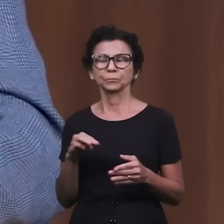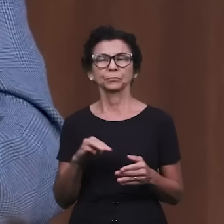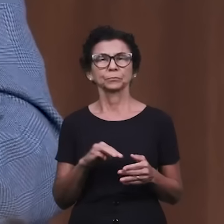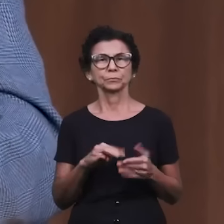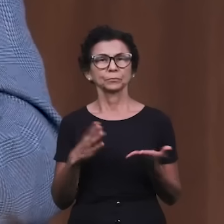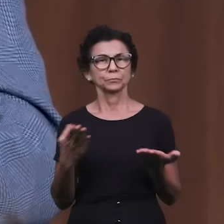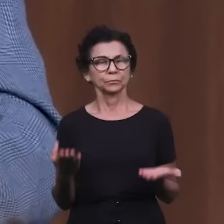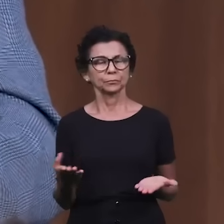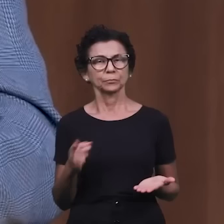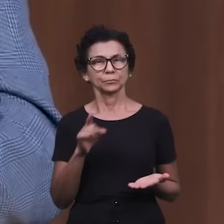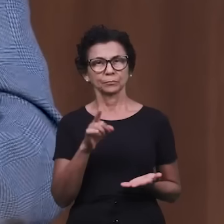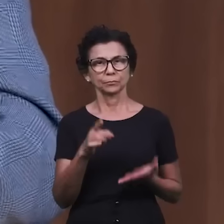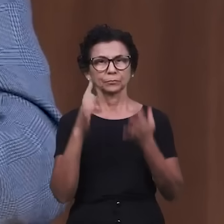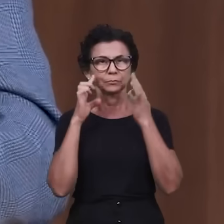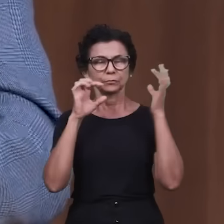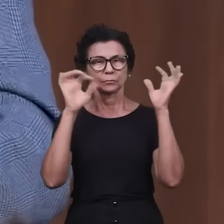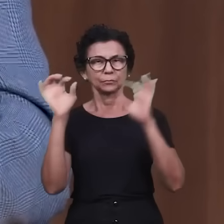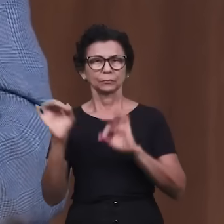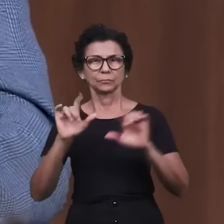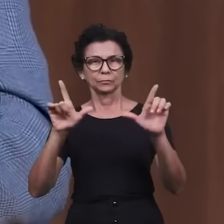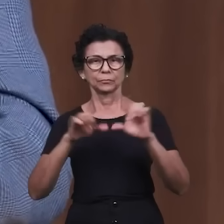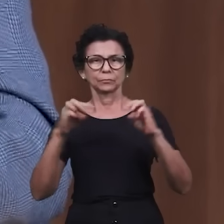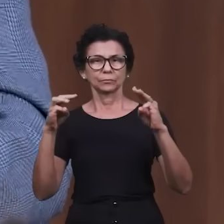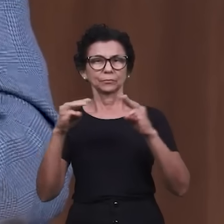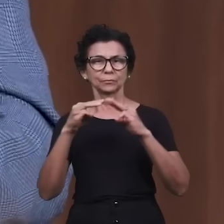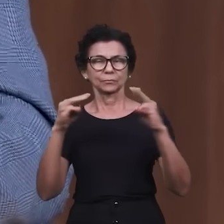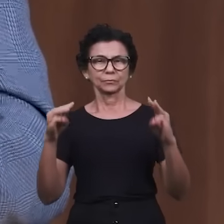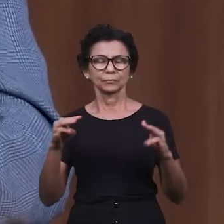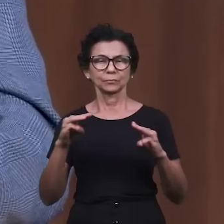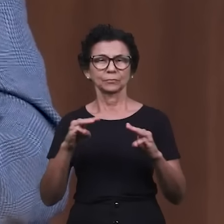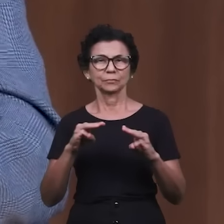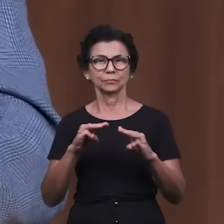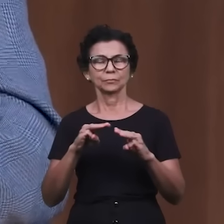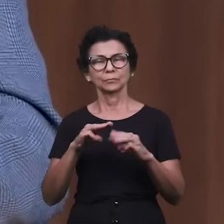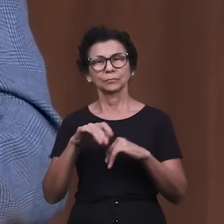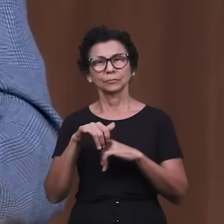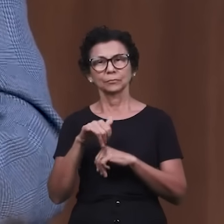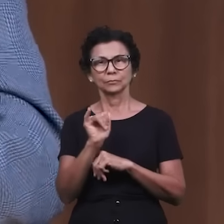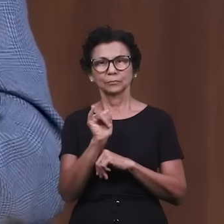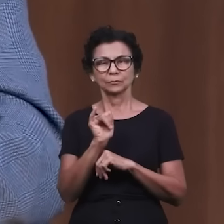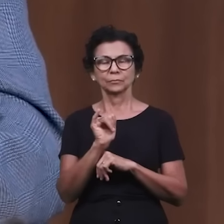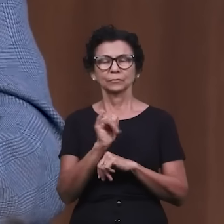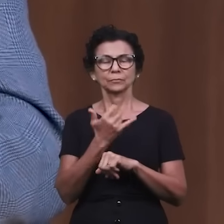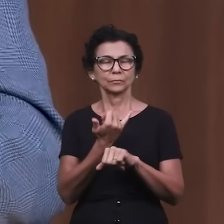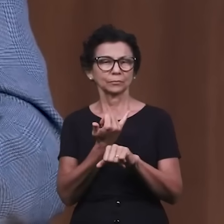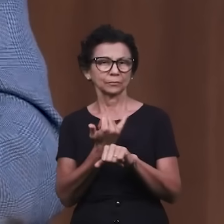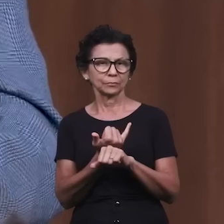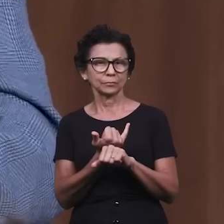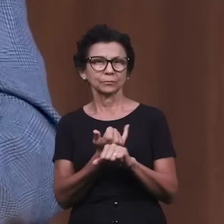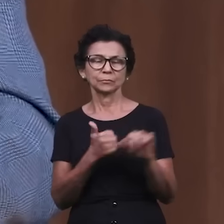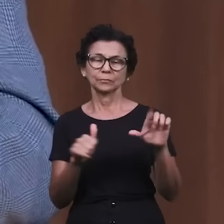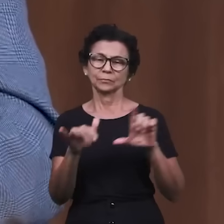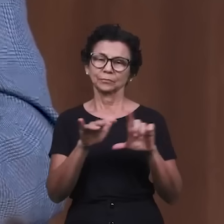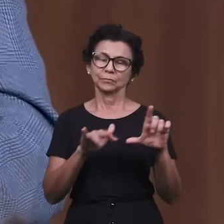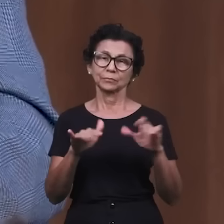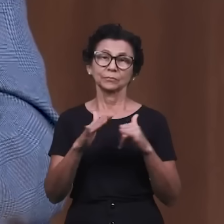de televisão, também Sky, ou nas nossas plataformas, várias plataformas no